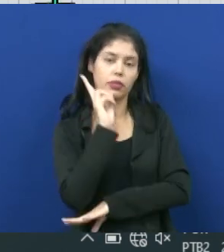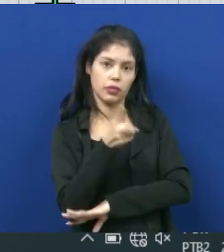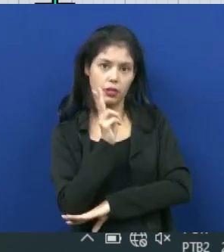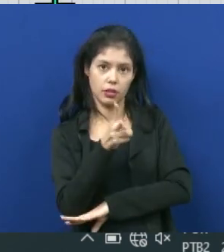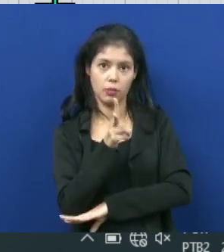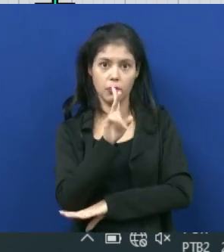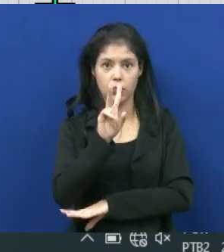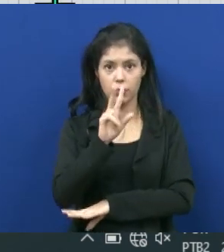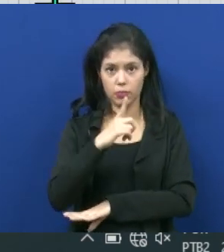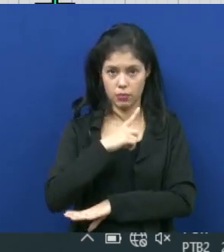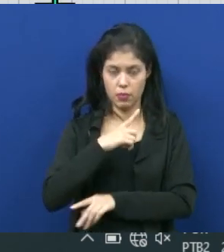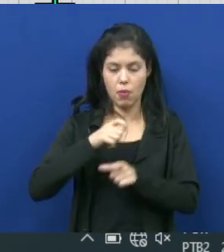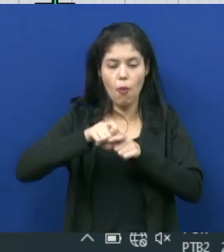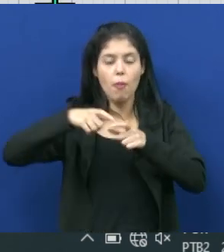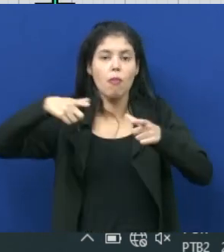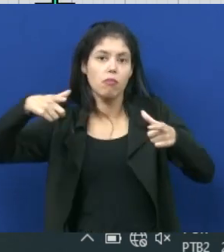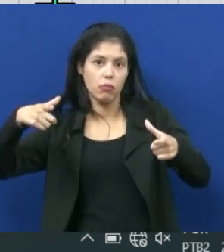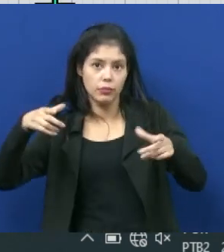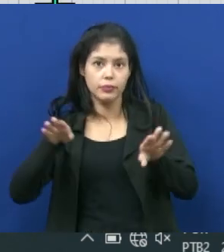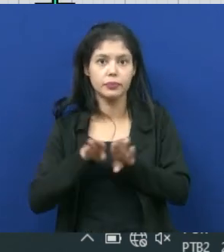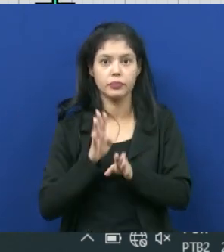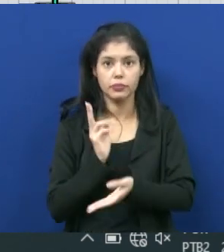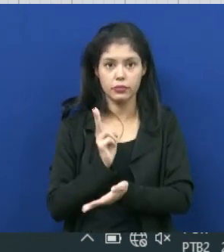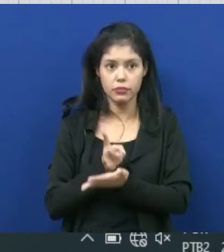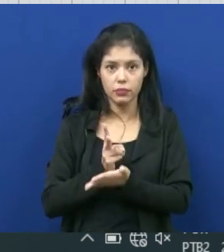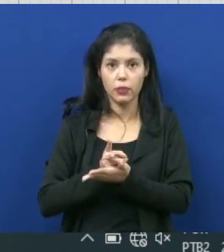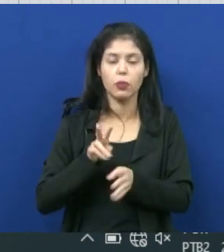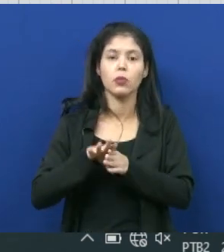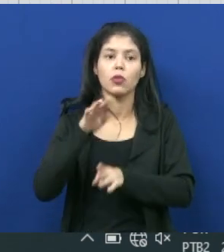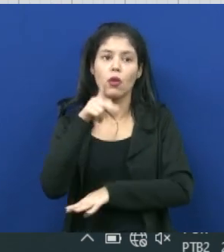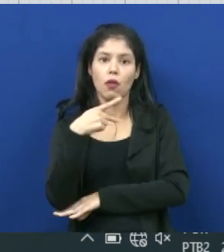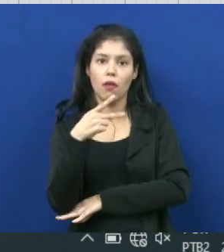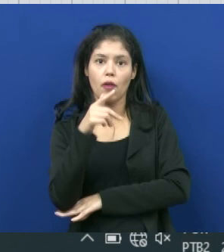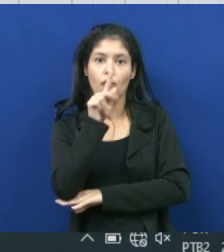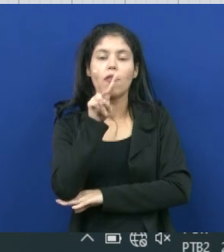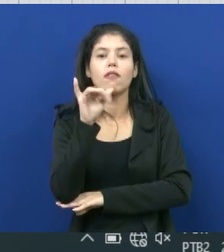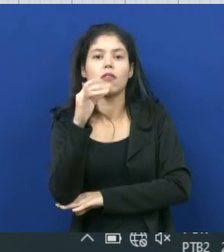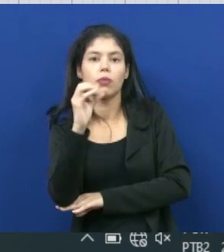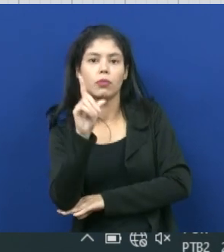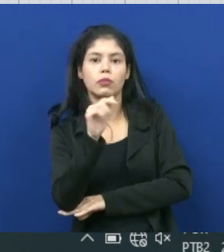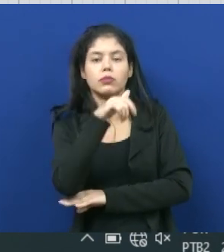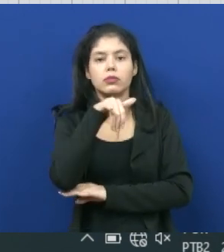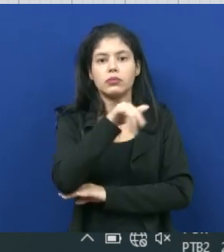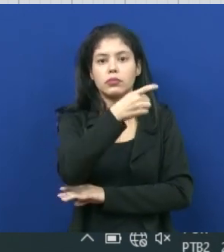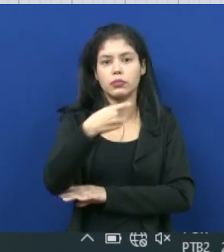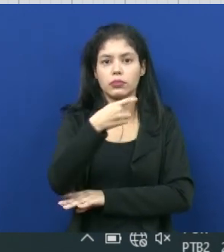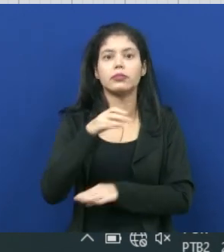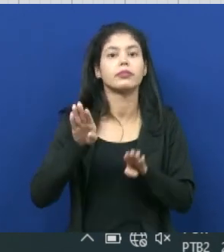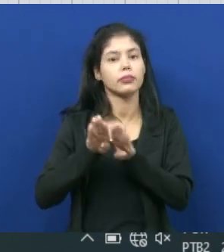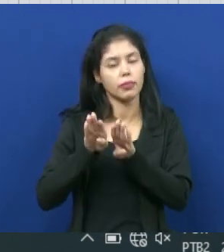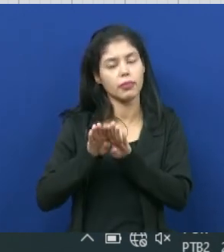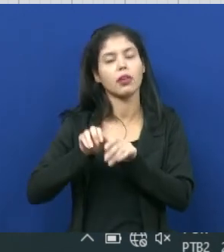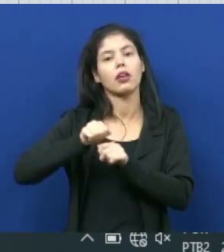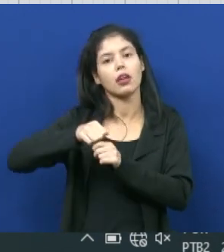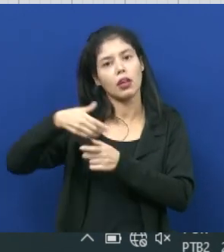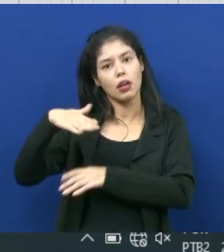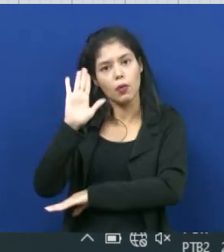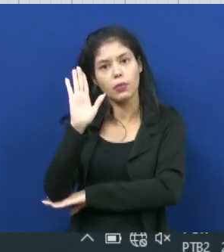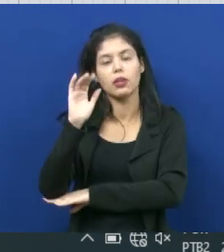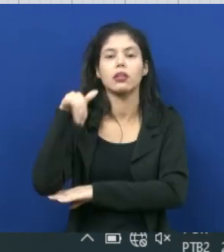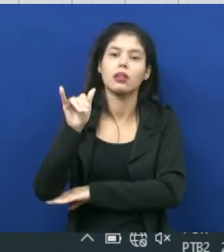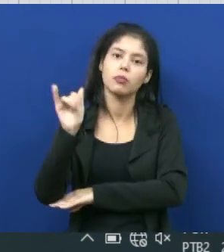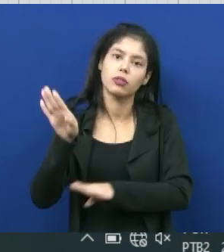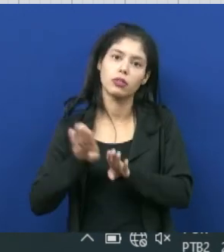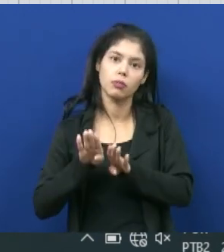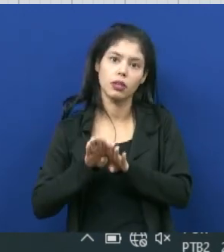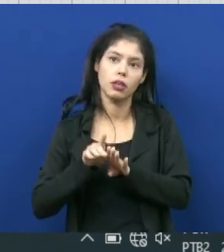eu aumento os valores de x, eu também aumento os valores de y. Nesse caso, ela é